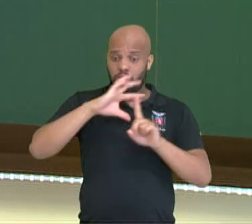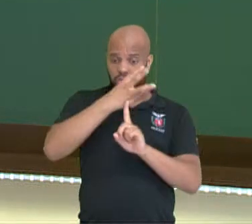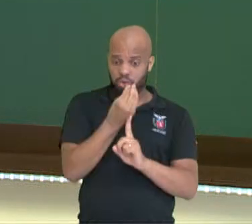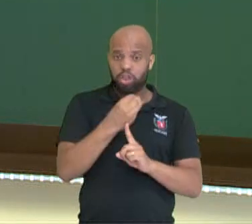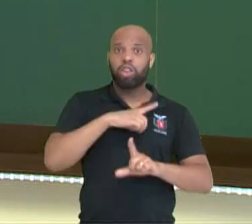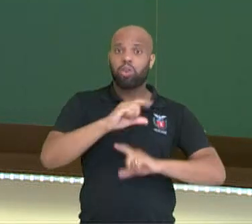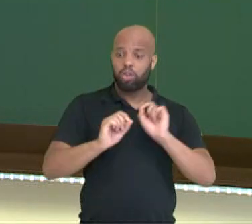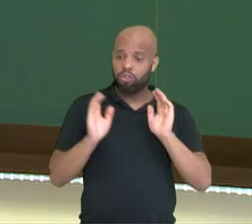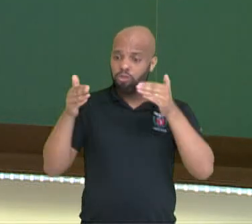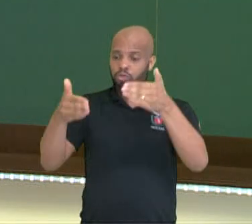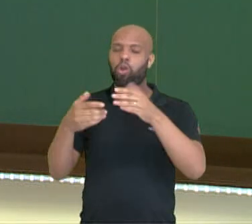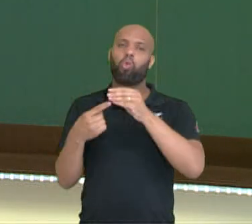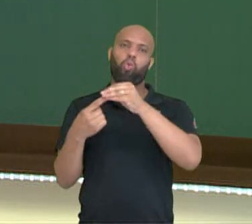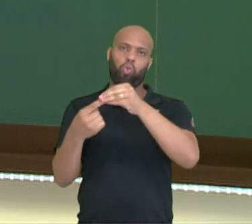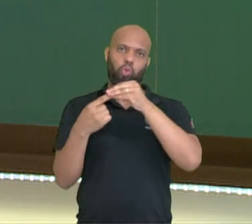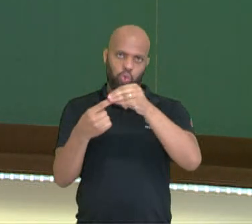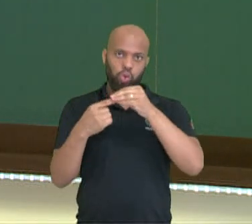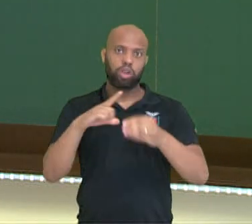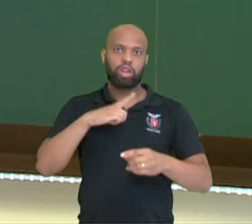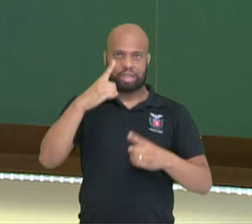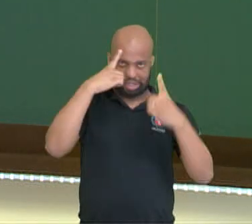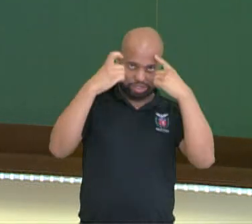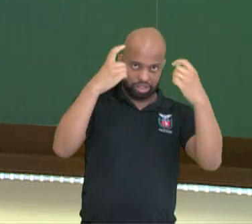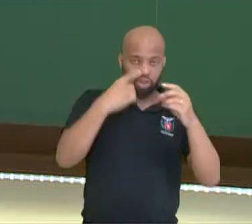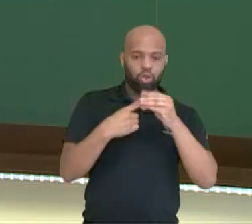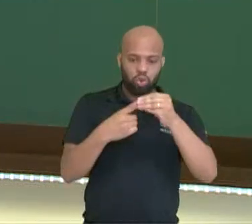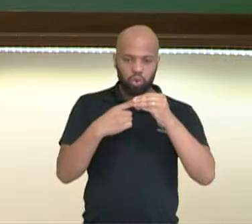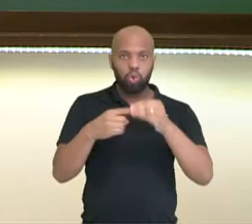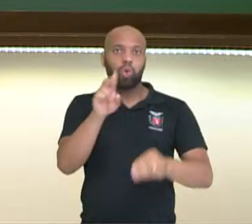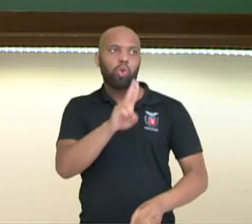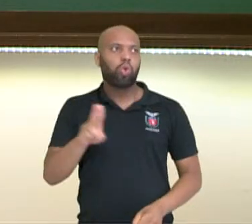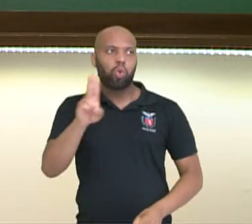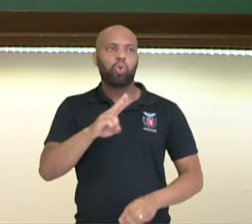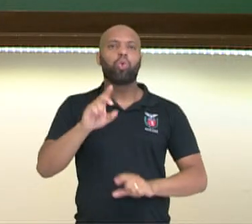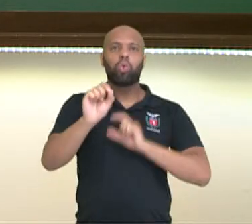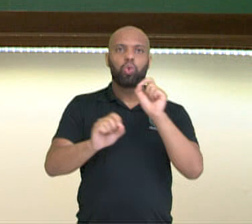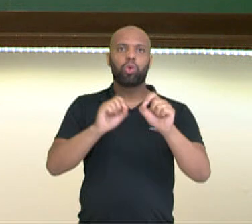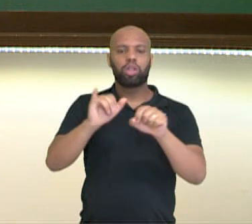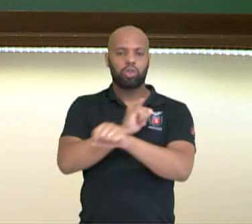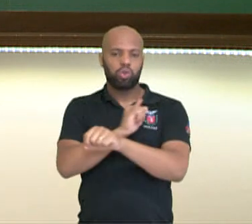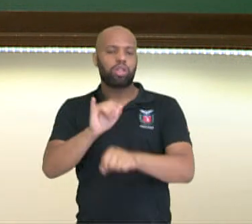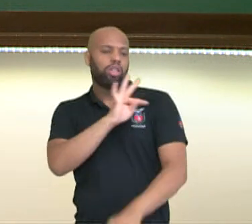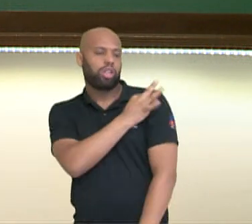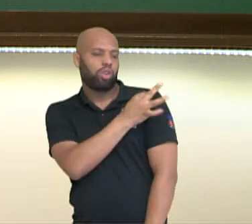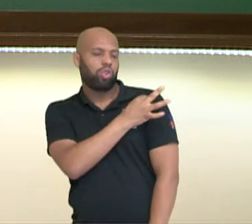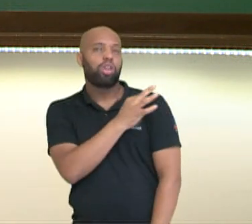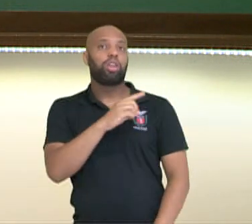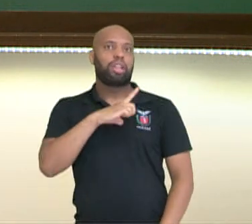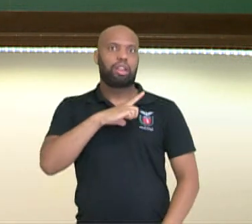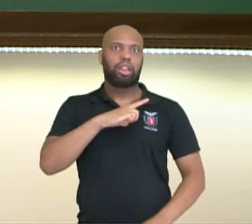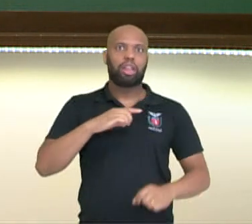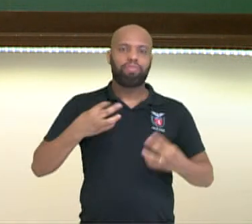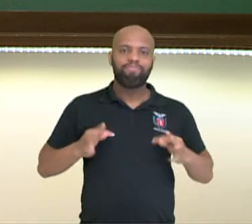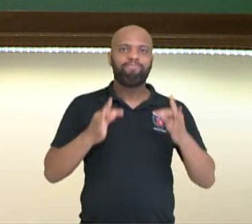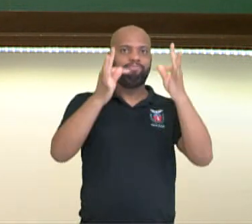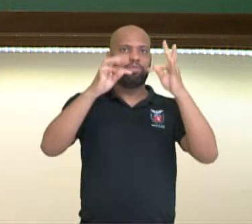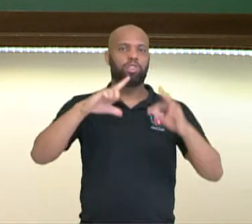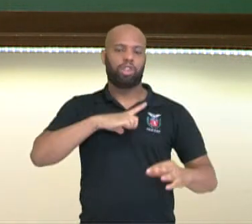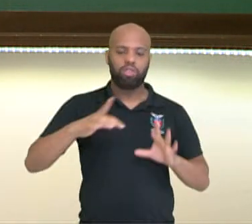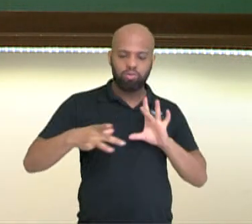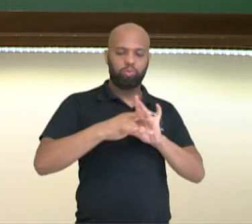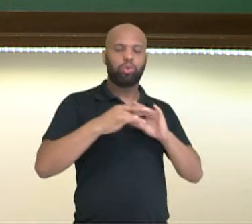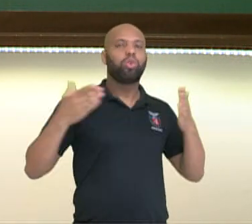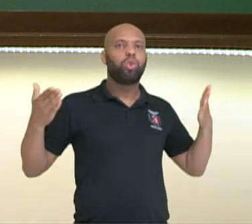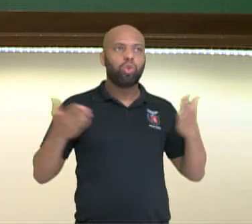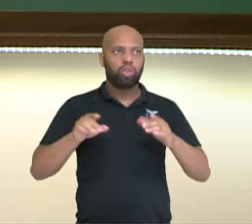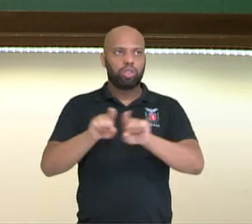ela tem um foco único e uma criação única, e ela pode usar até hoje em dia os artifícios tecnológicos que a gente tem aí para compor, tá? Então, assim, é uma